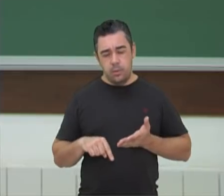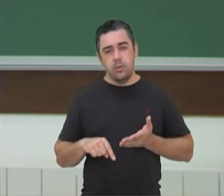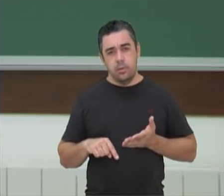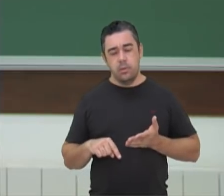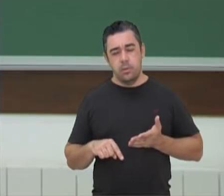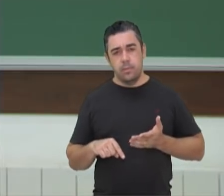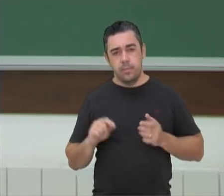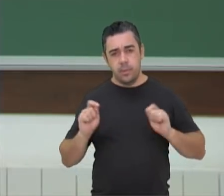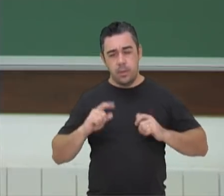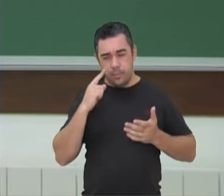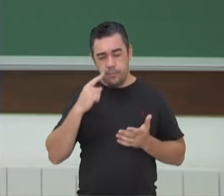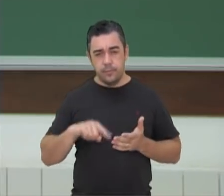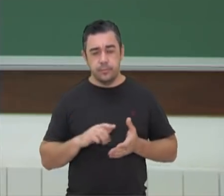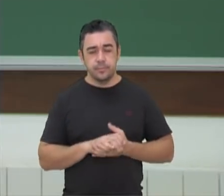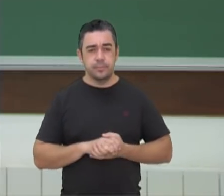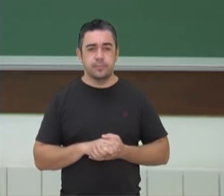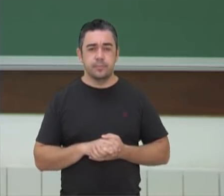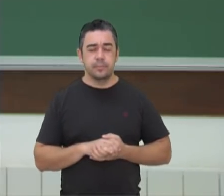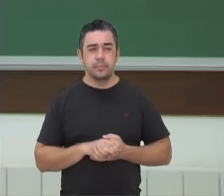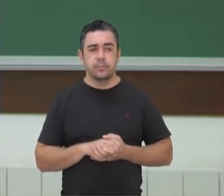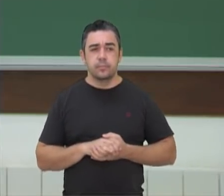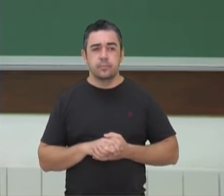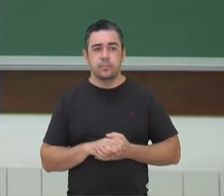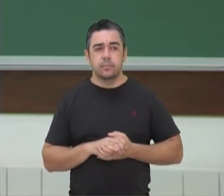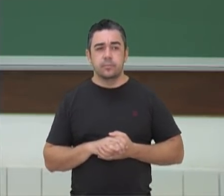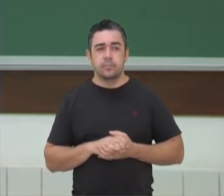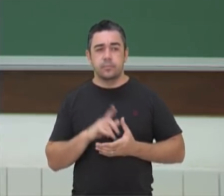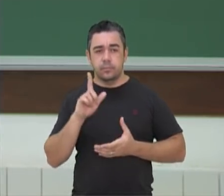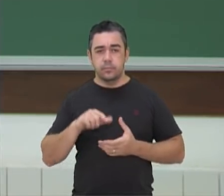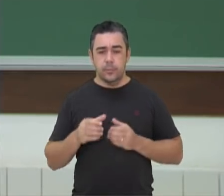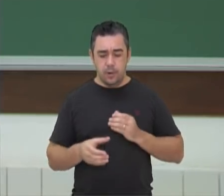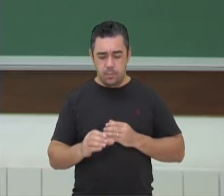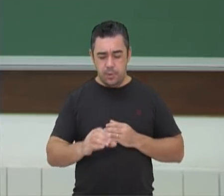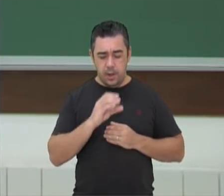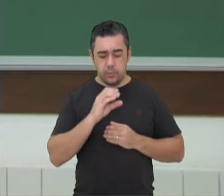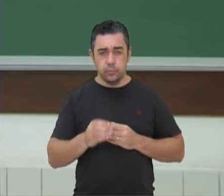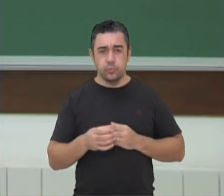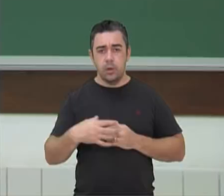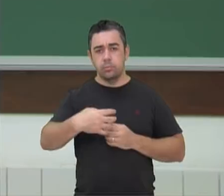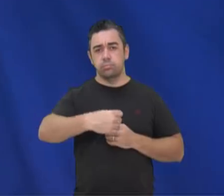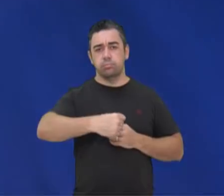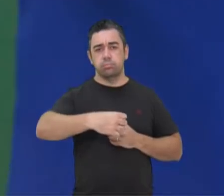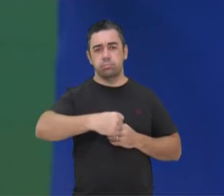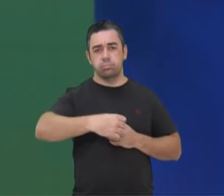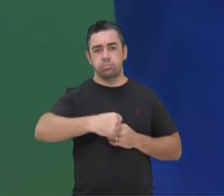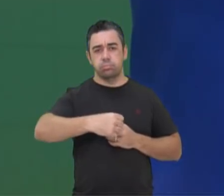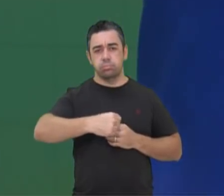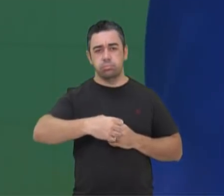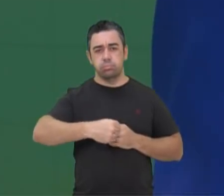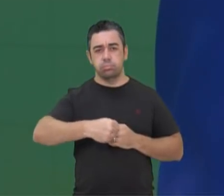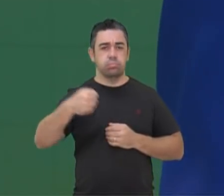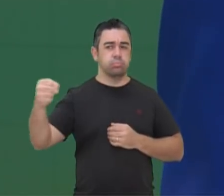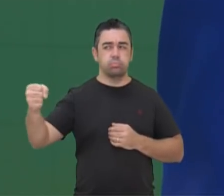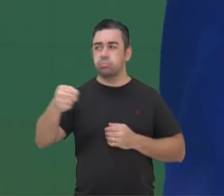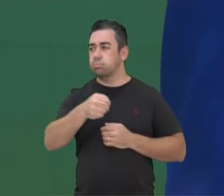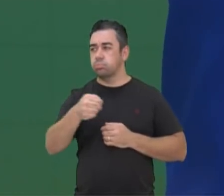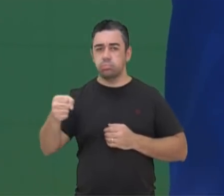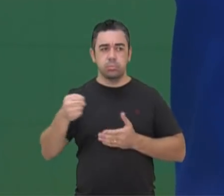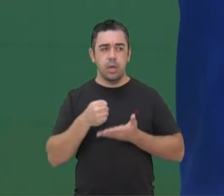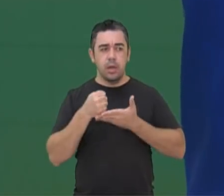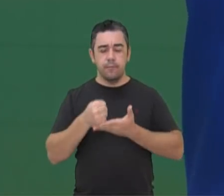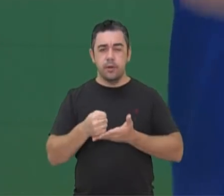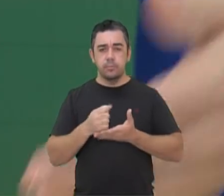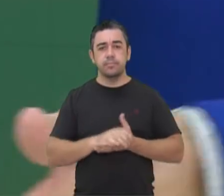fazer a visualização. A próxima parte que a gente falou um pouquinho é o braço, né, onde eu posso carregar esse meu microscópio para